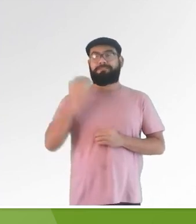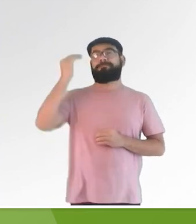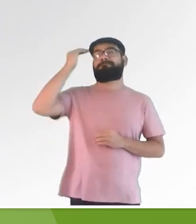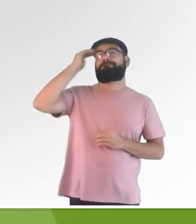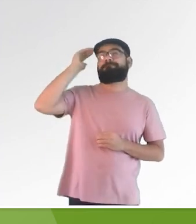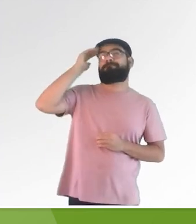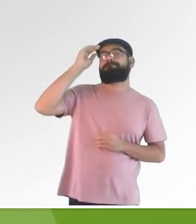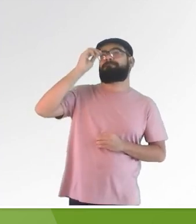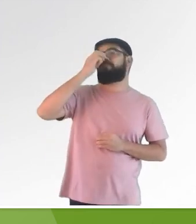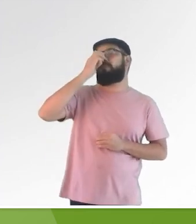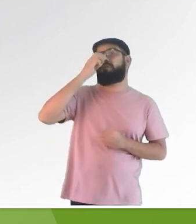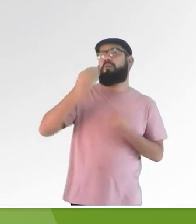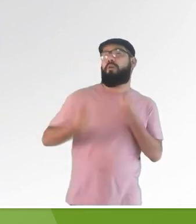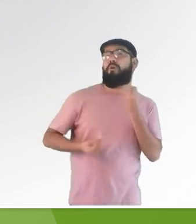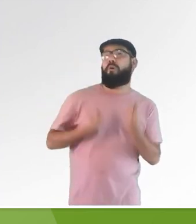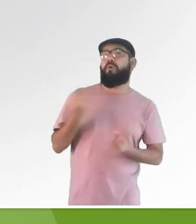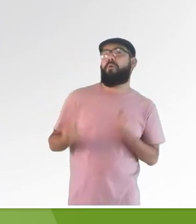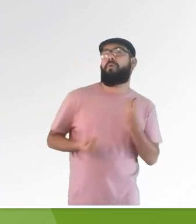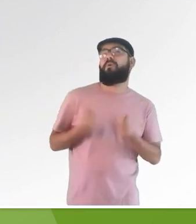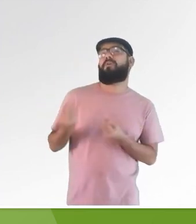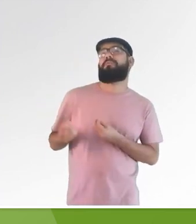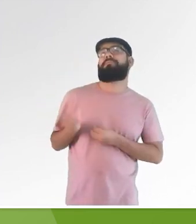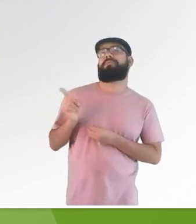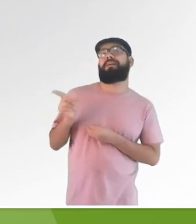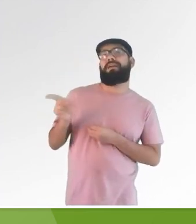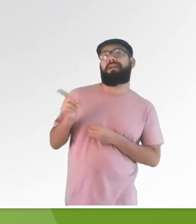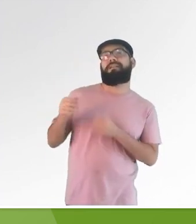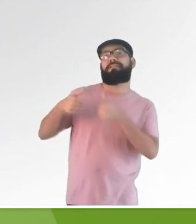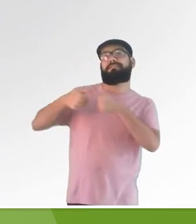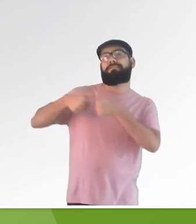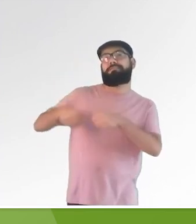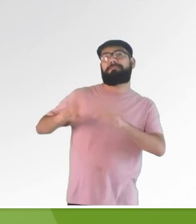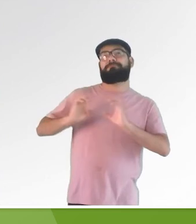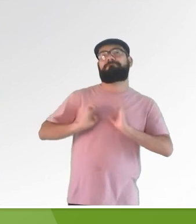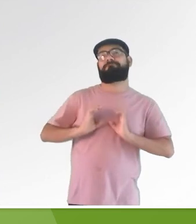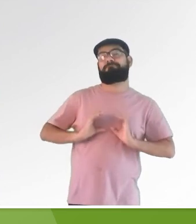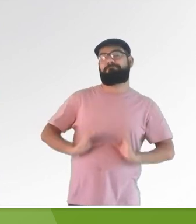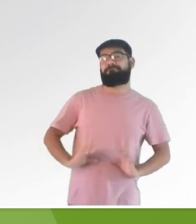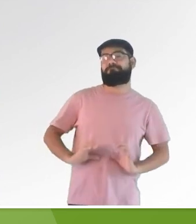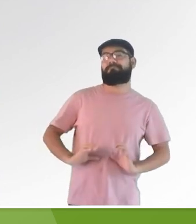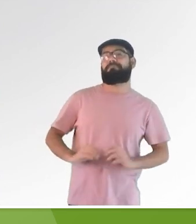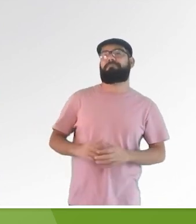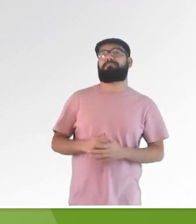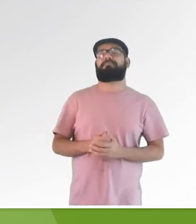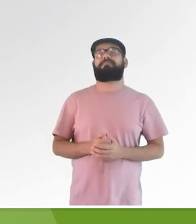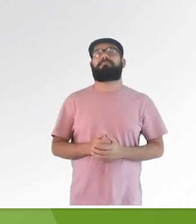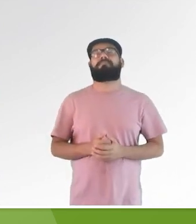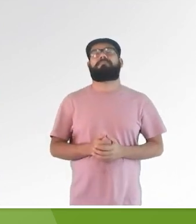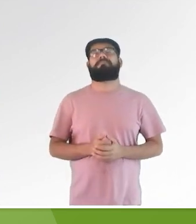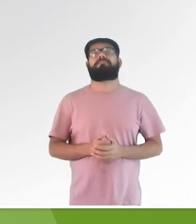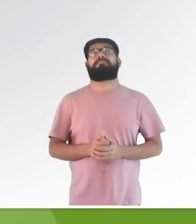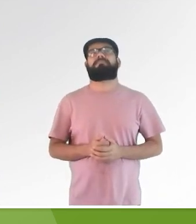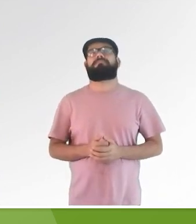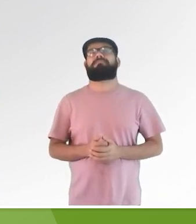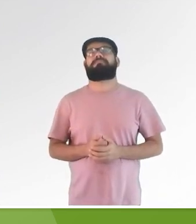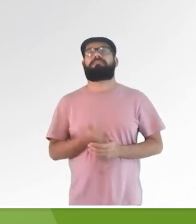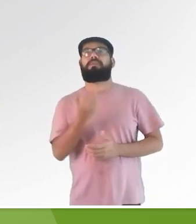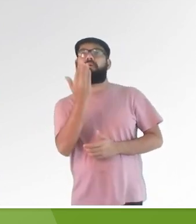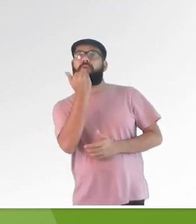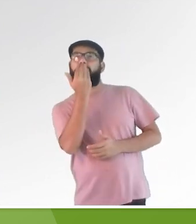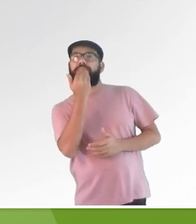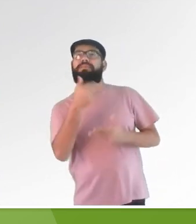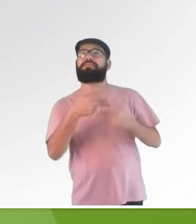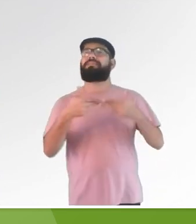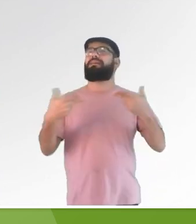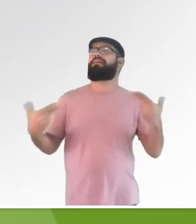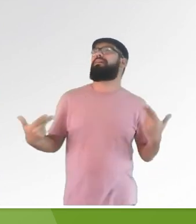como é que aquela espécie se comporta, sua preferência, né, em relação aos recursos disponíveis na natureza, né, e